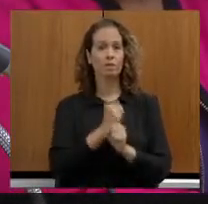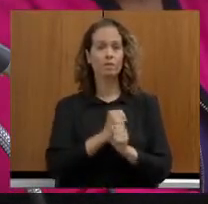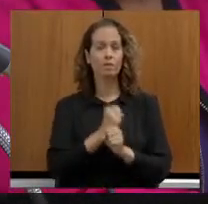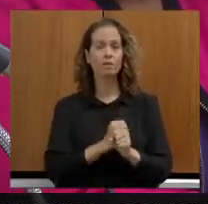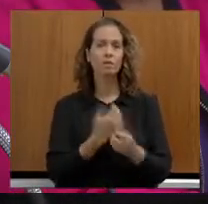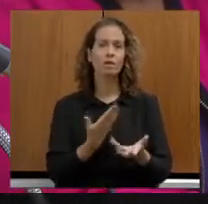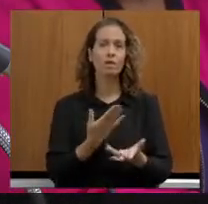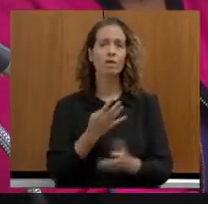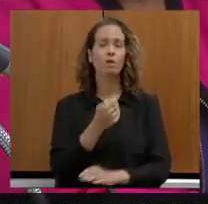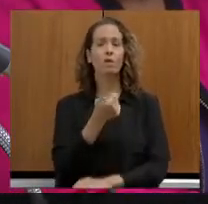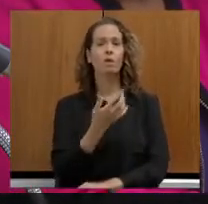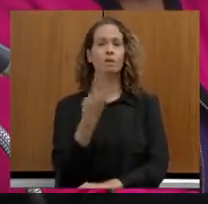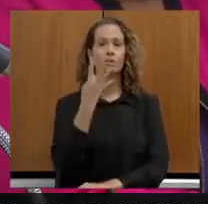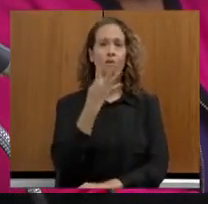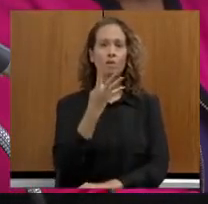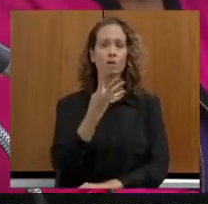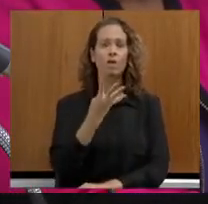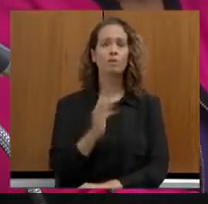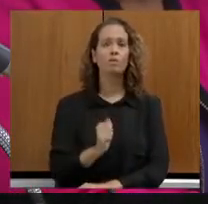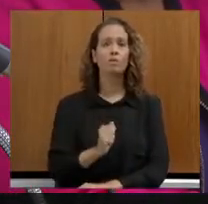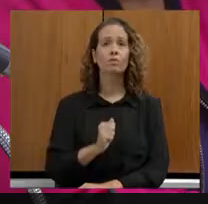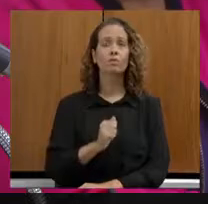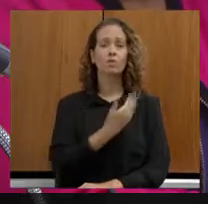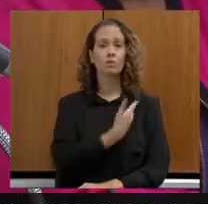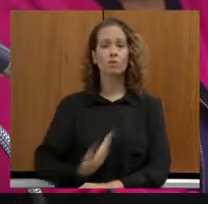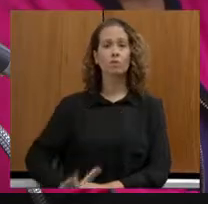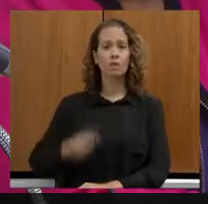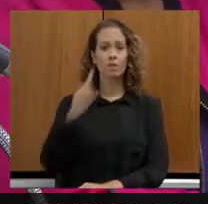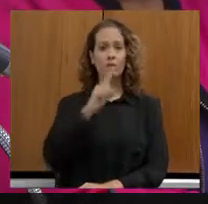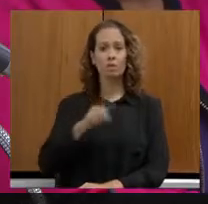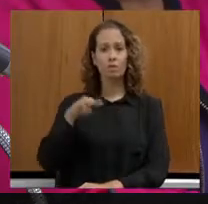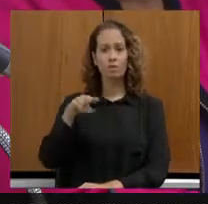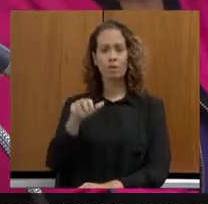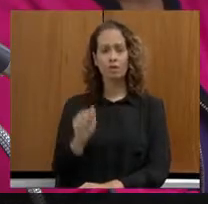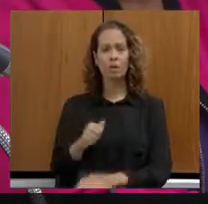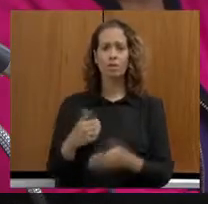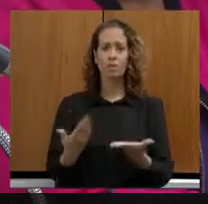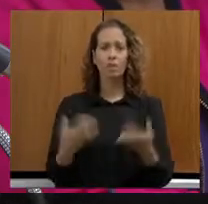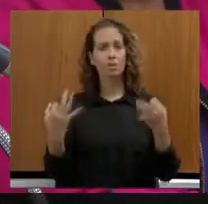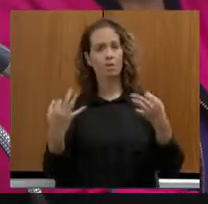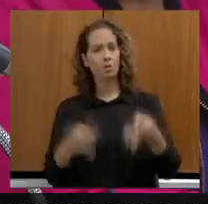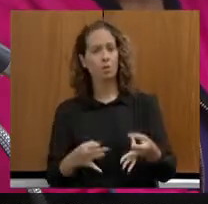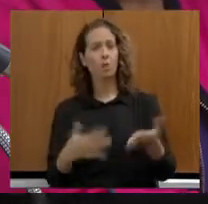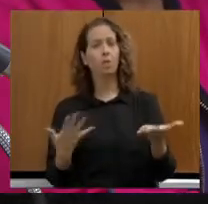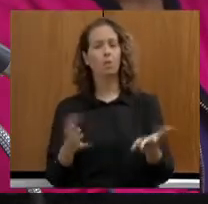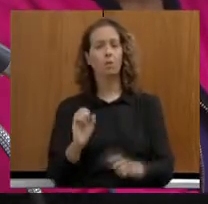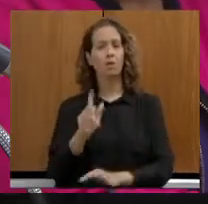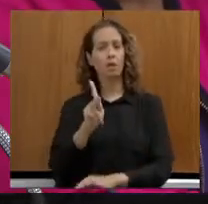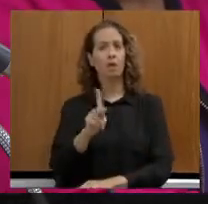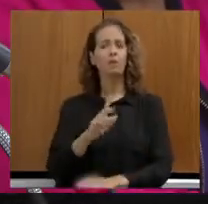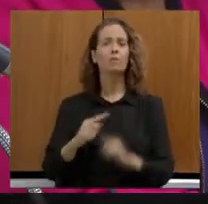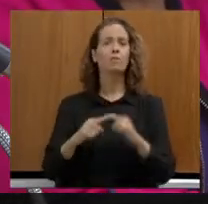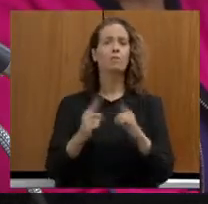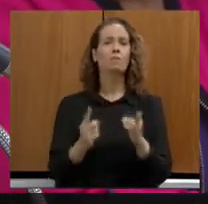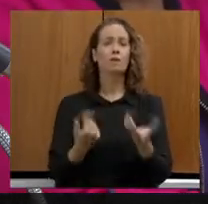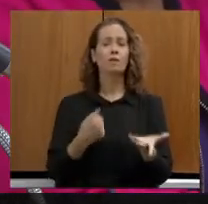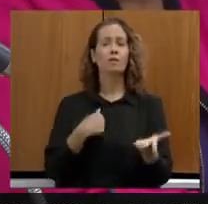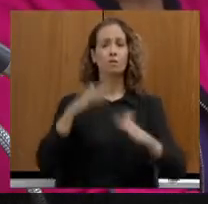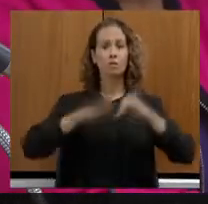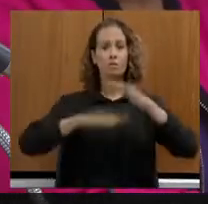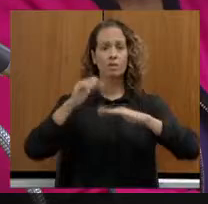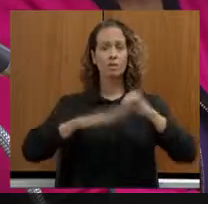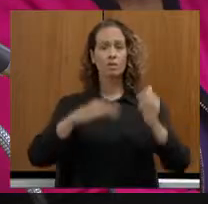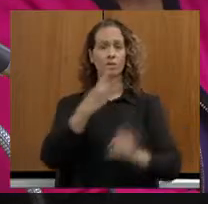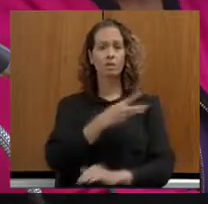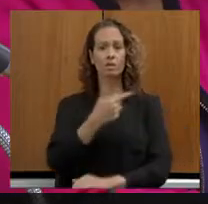quatro do governo Romeu Zema ele acertou mérito né de pagar o 13º mas eu como sou uma profissional